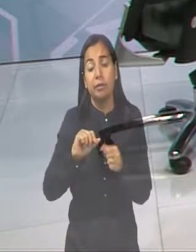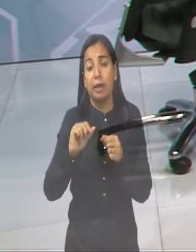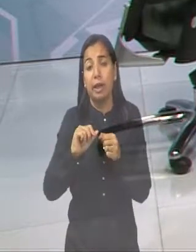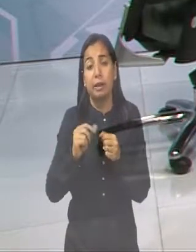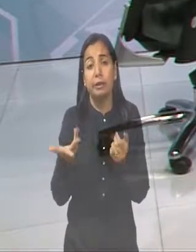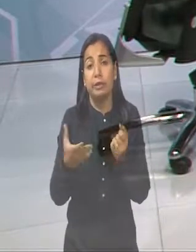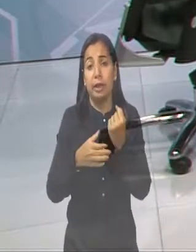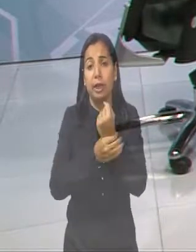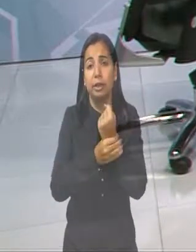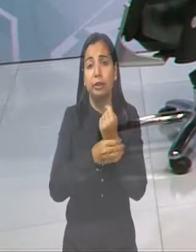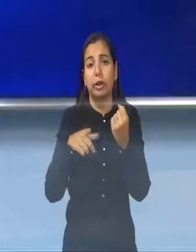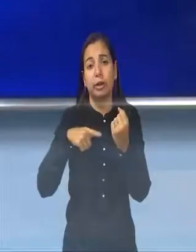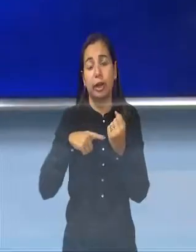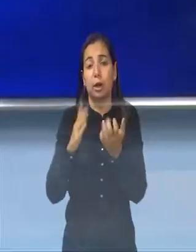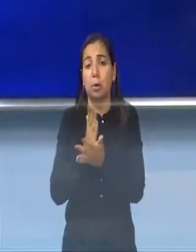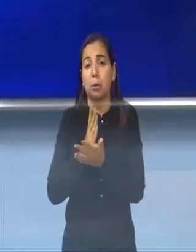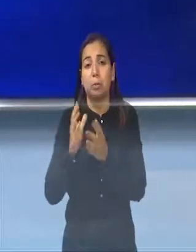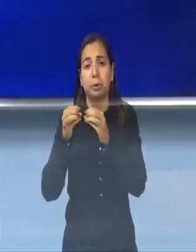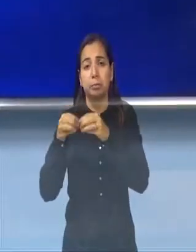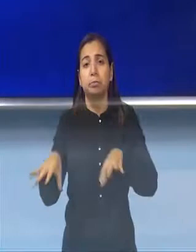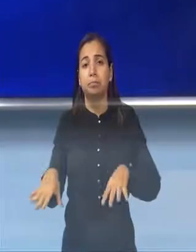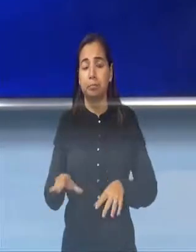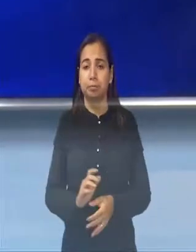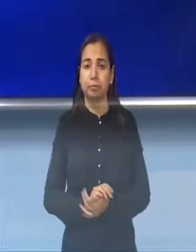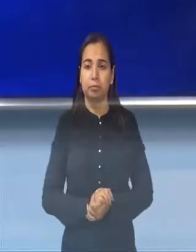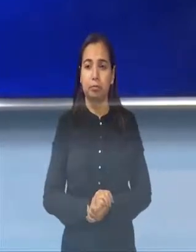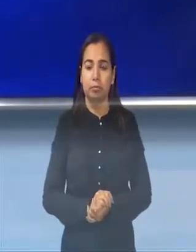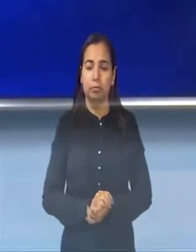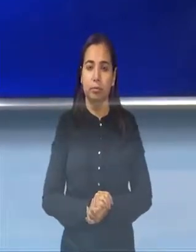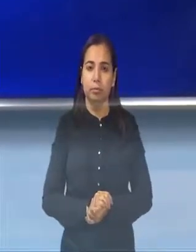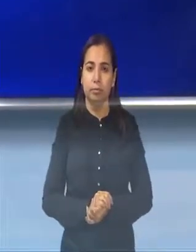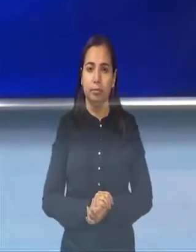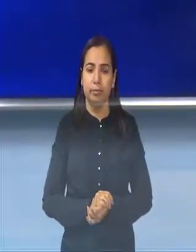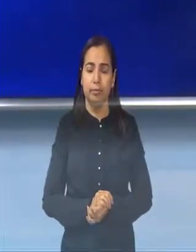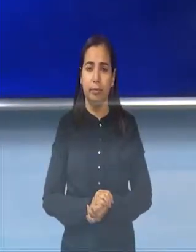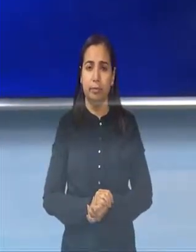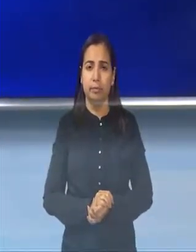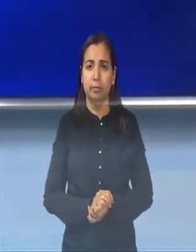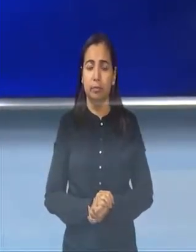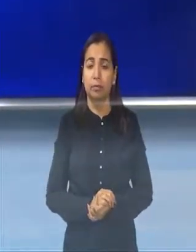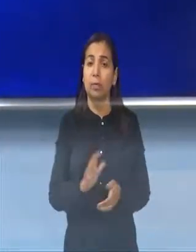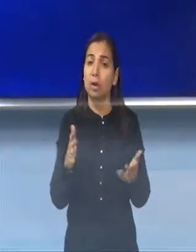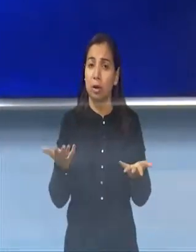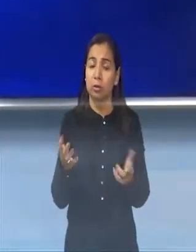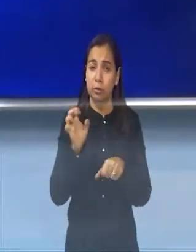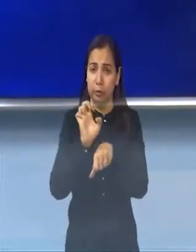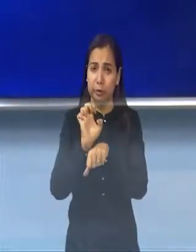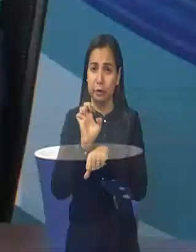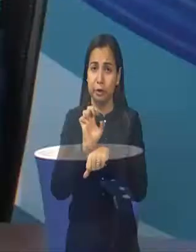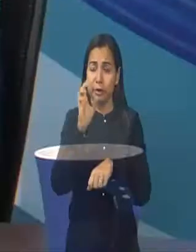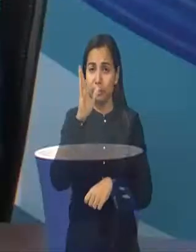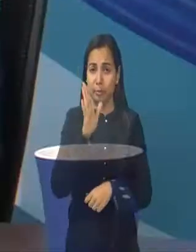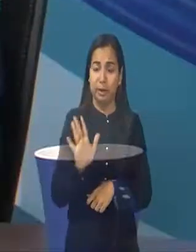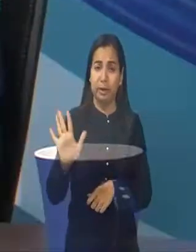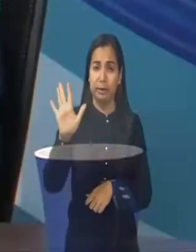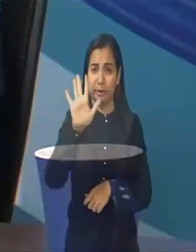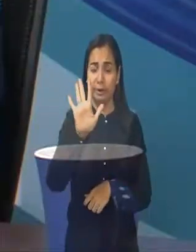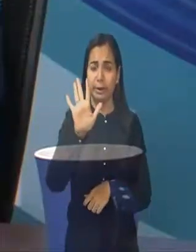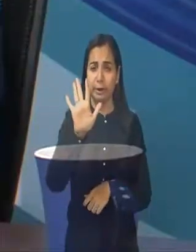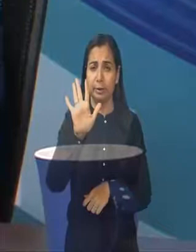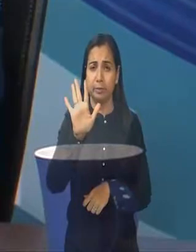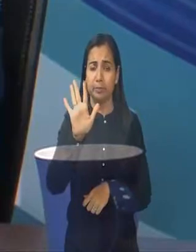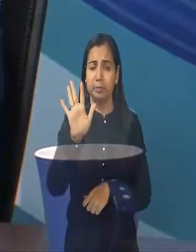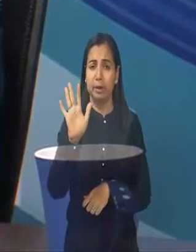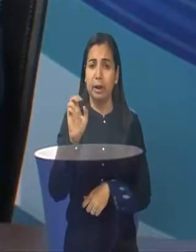terrorismo. Você está levantando então uma hipótese de que se o Estado brasileiro não for